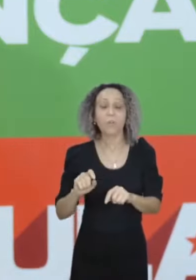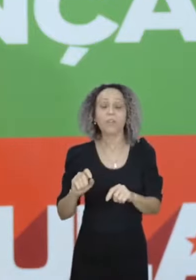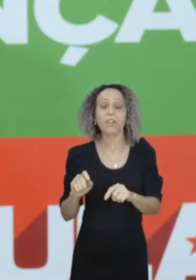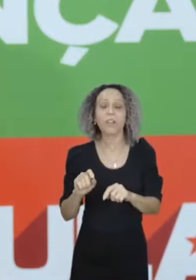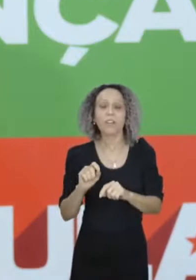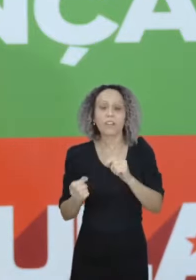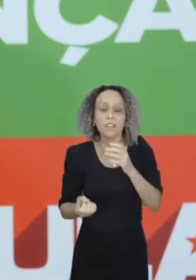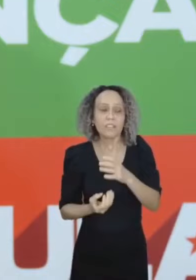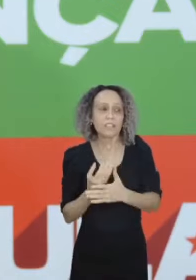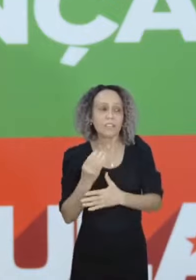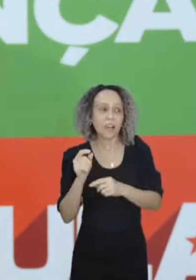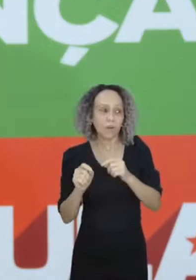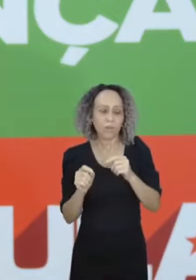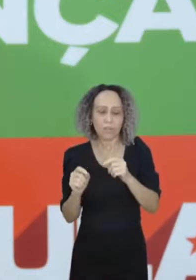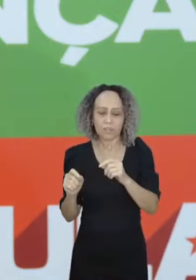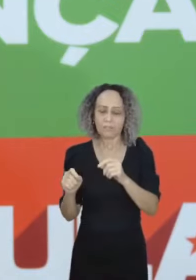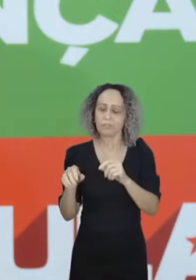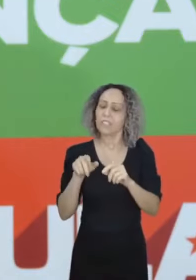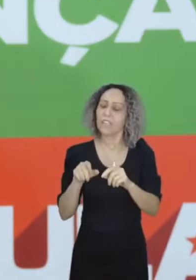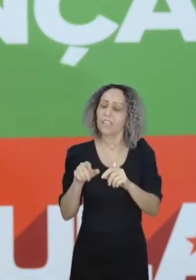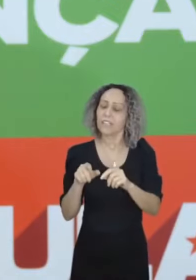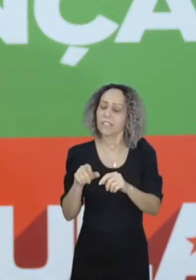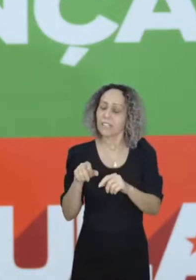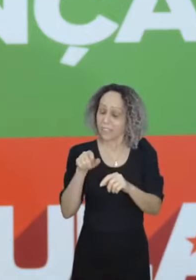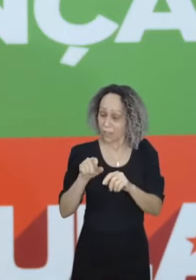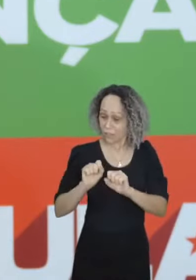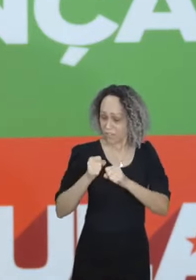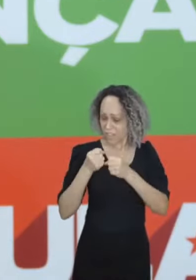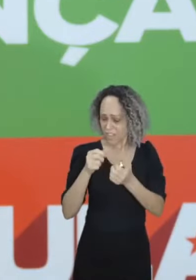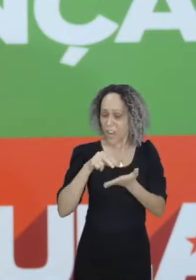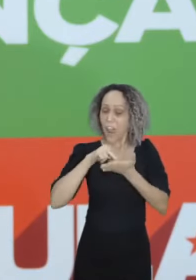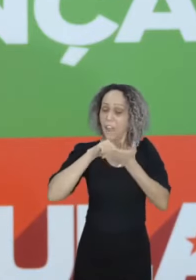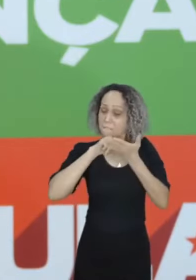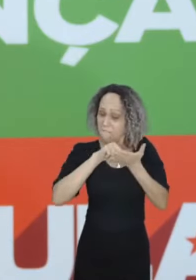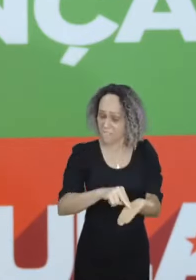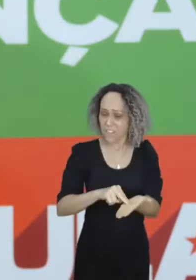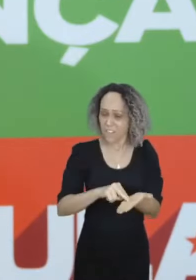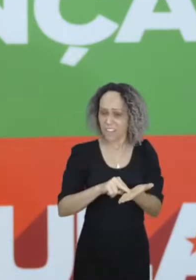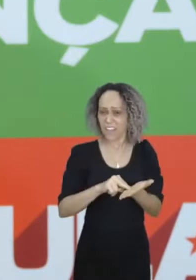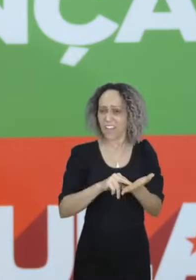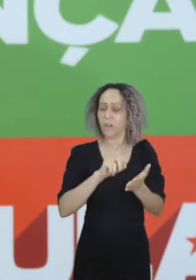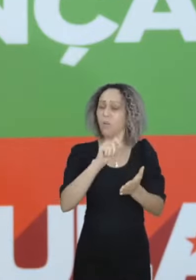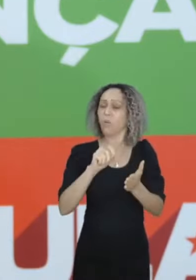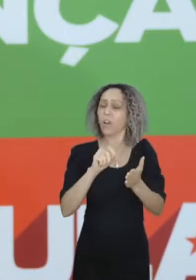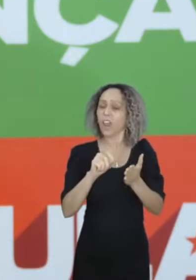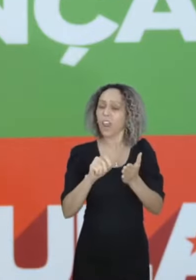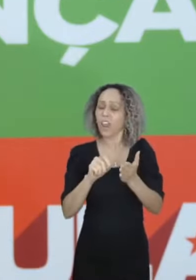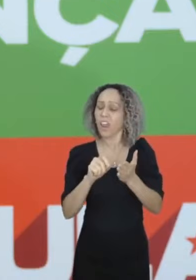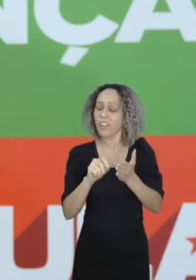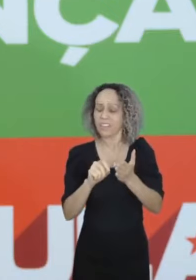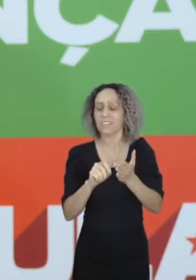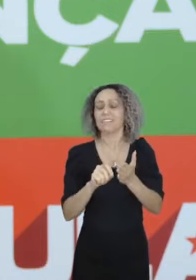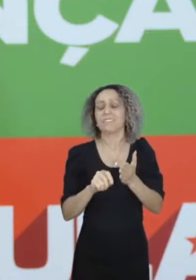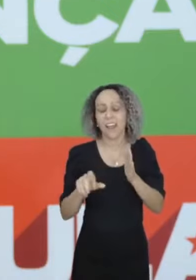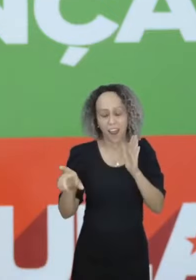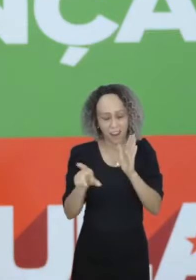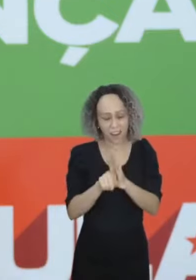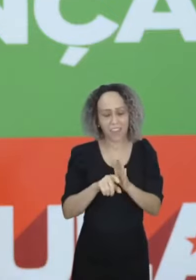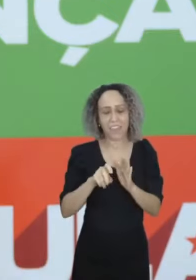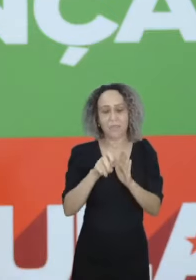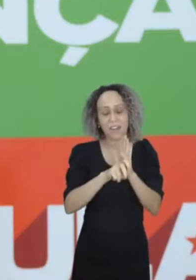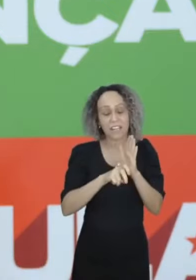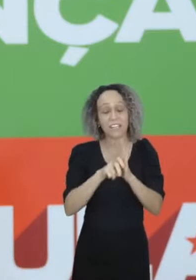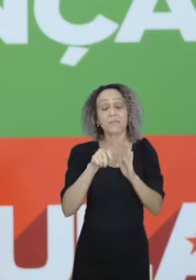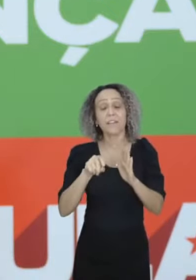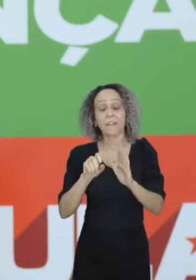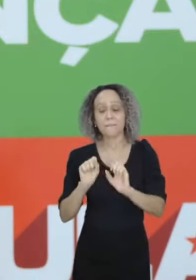bater em mulher, se preparem, porque vamos ser muito mais duros com eles. A